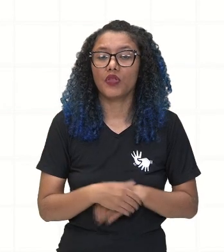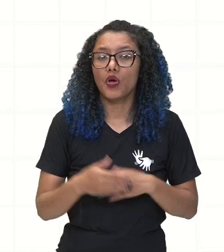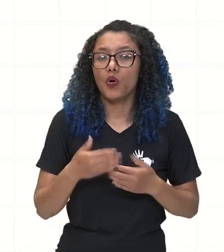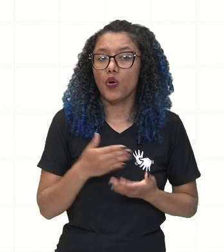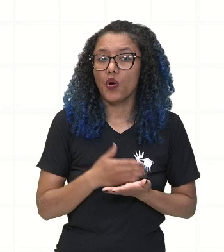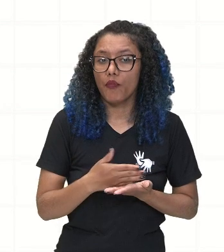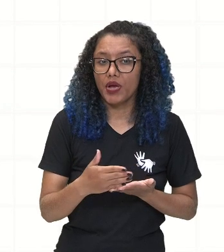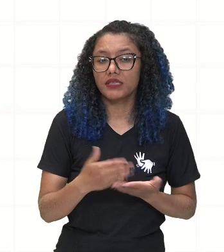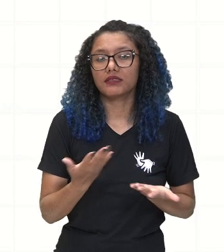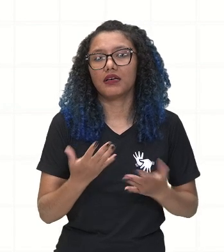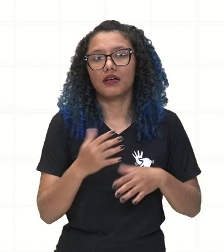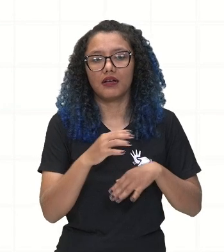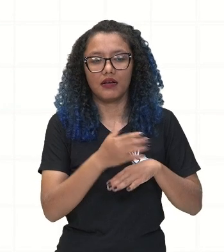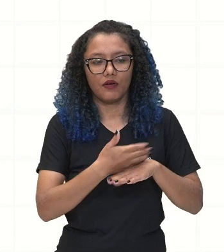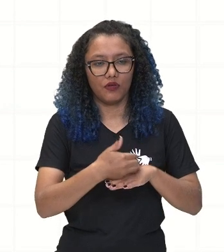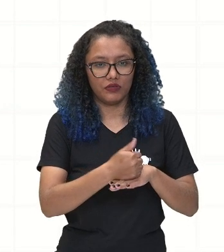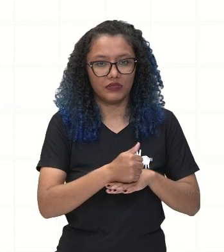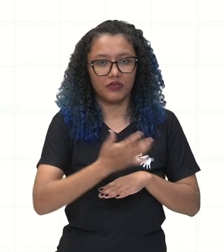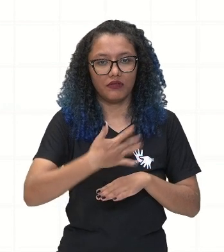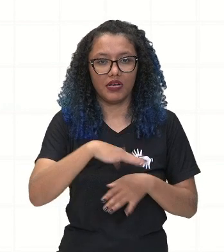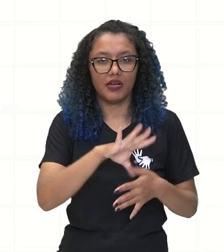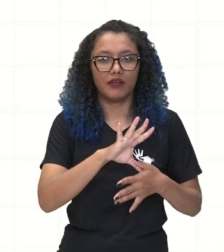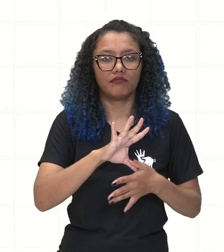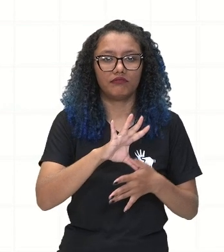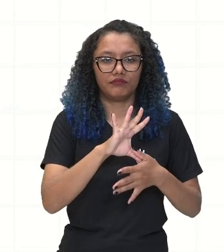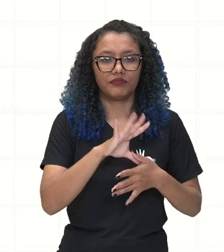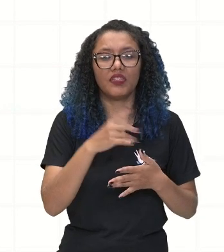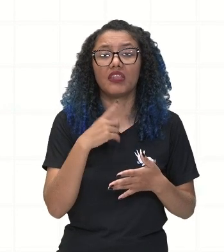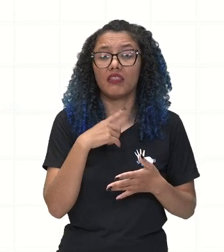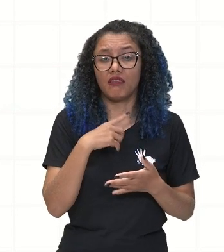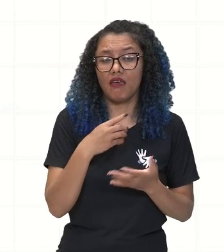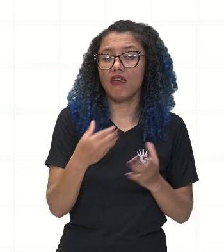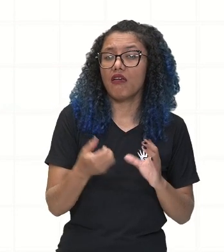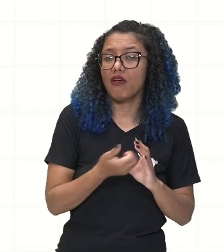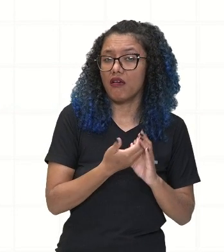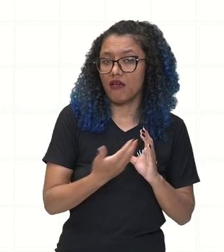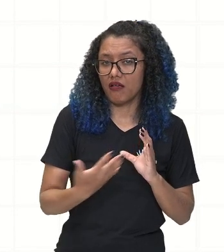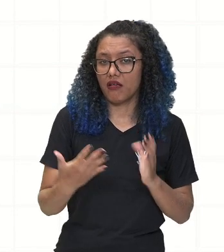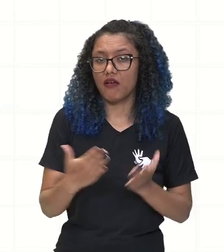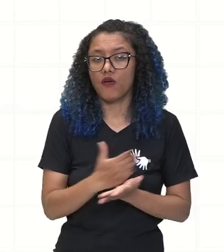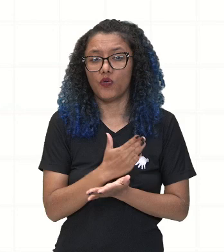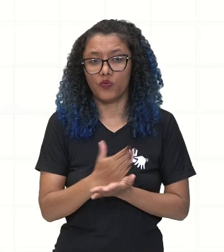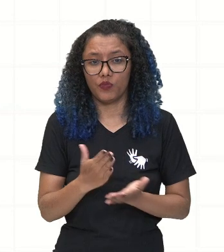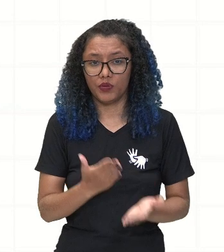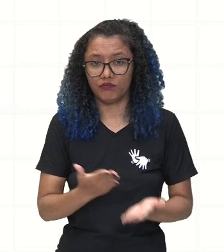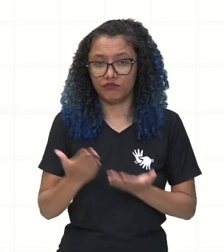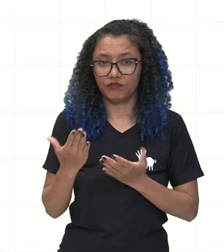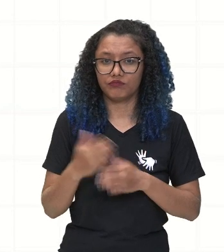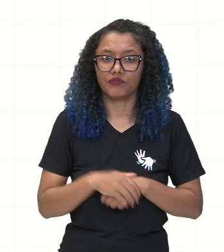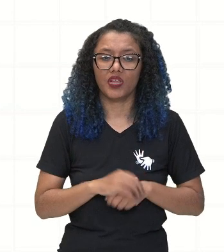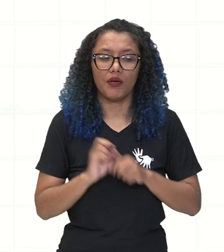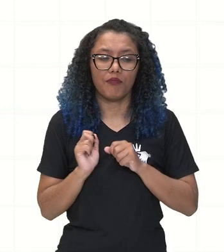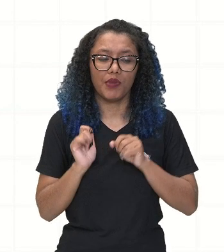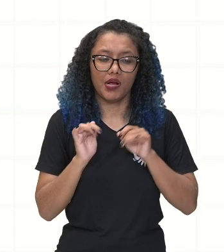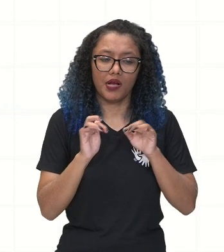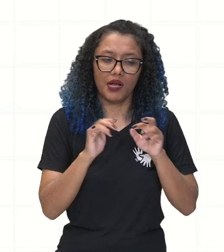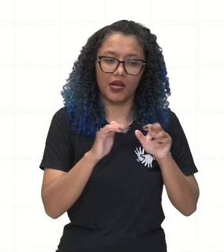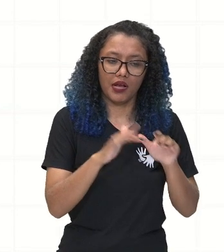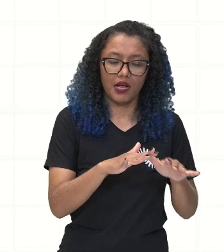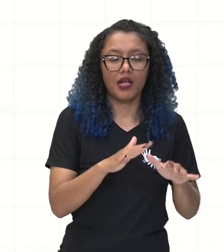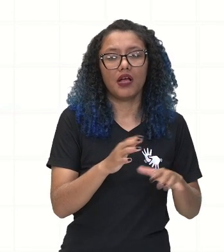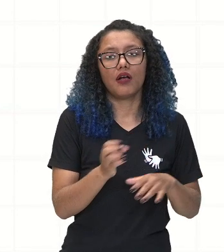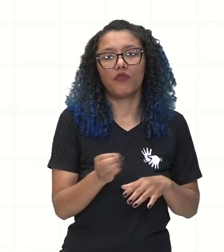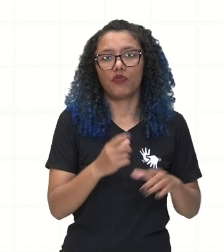na América, que vai ter algumas características, como por exemplo, ocupação do novo território, que no caso aí é